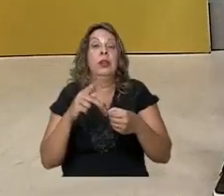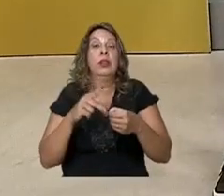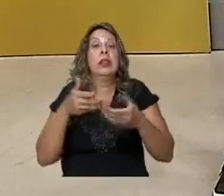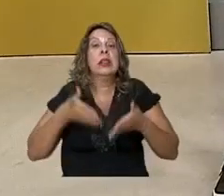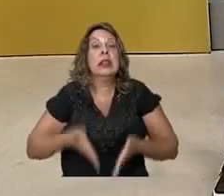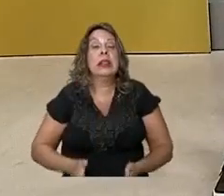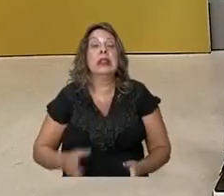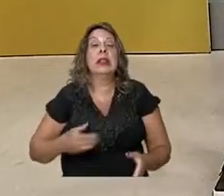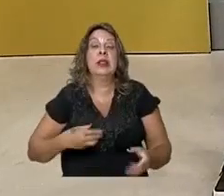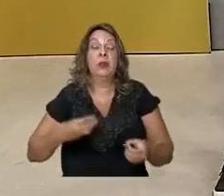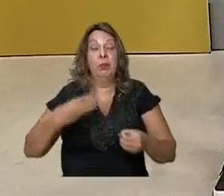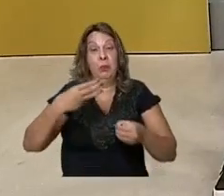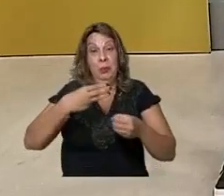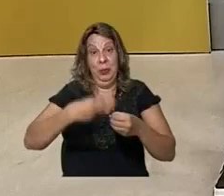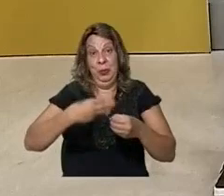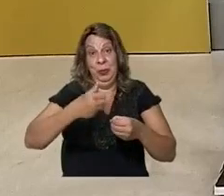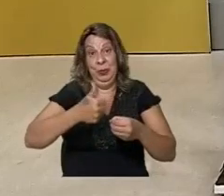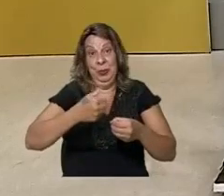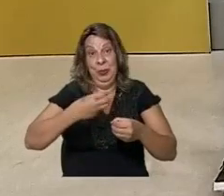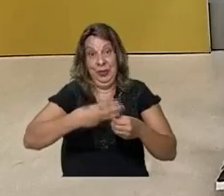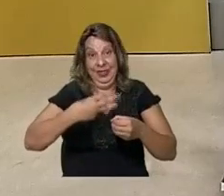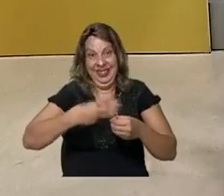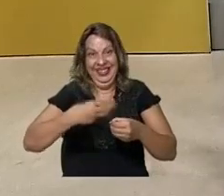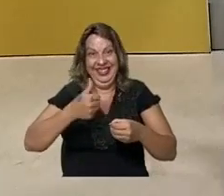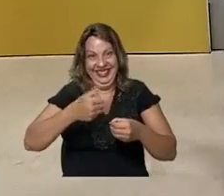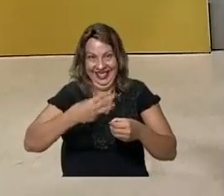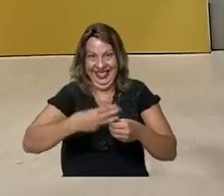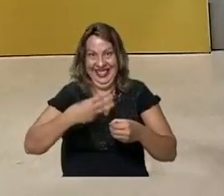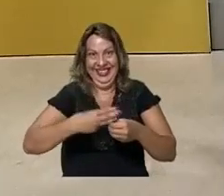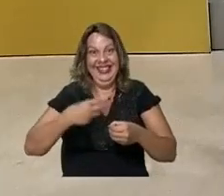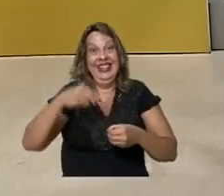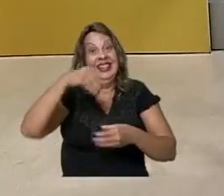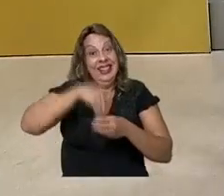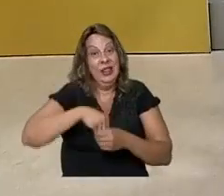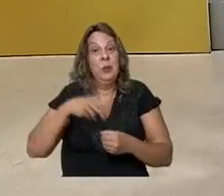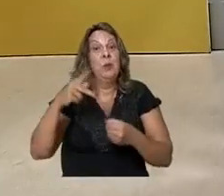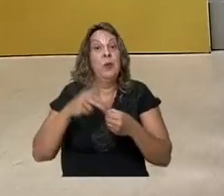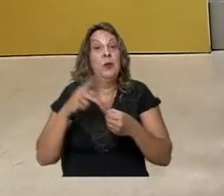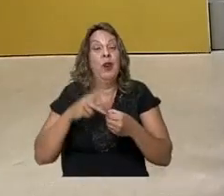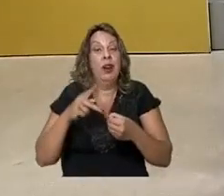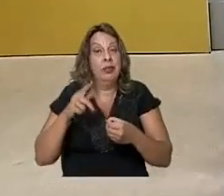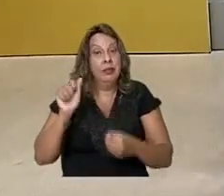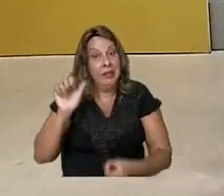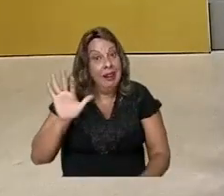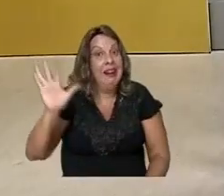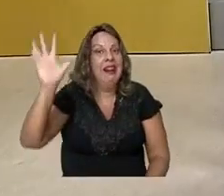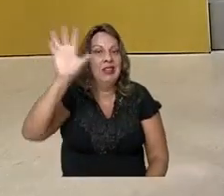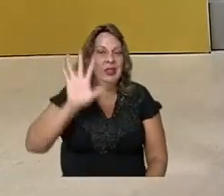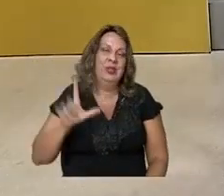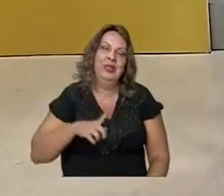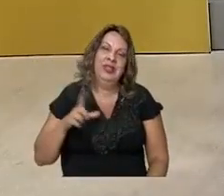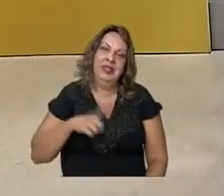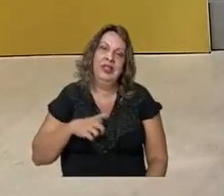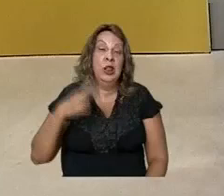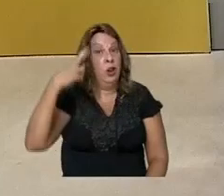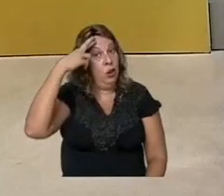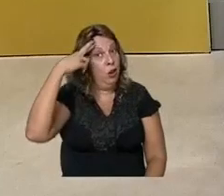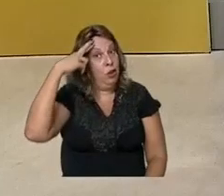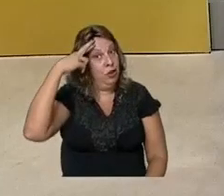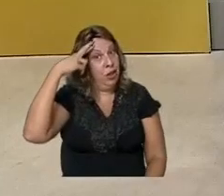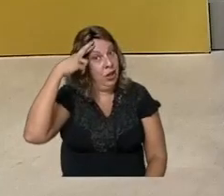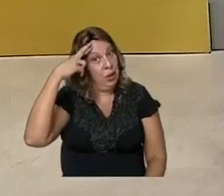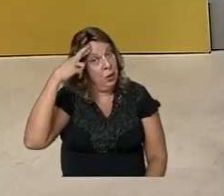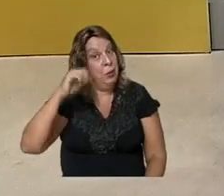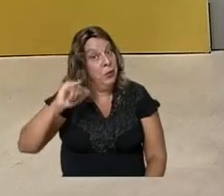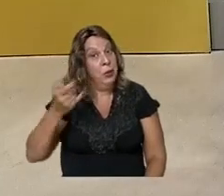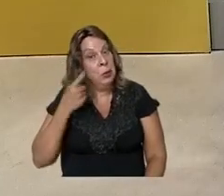na Colônia 13, que fica no município de Lagarto. Olha que legal, e aí o Rogério aproveitou, né, para voltar às suas raízes, vai conferir lá de